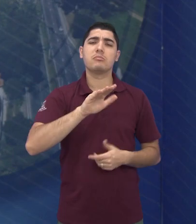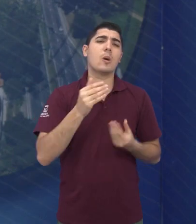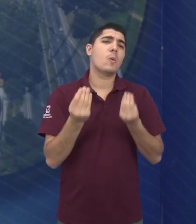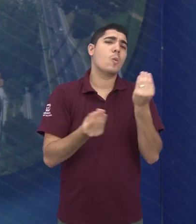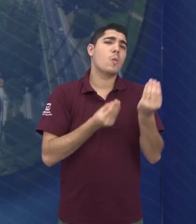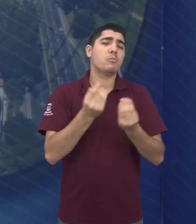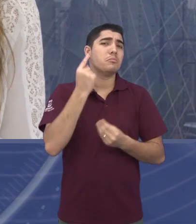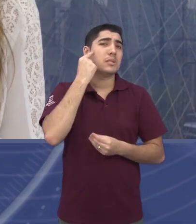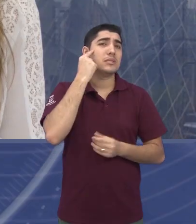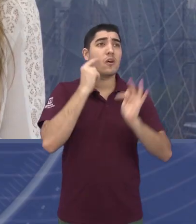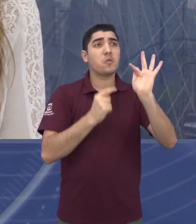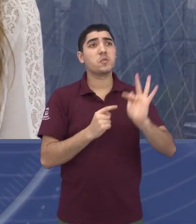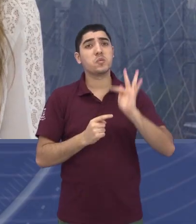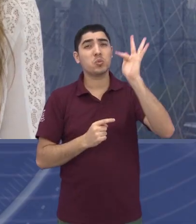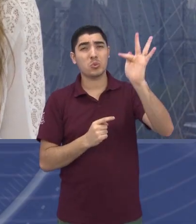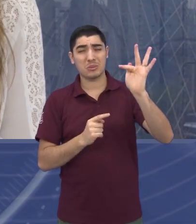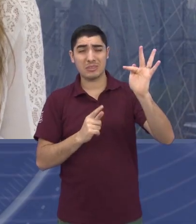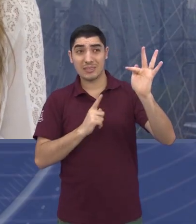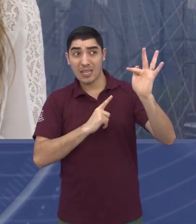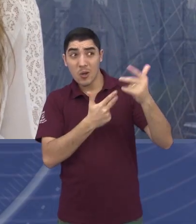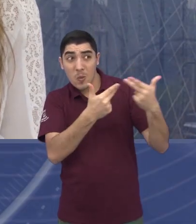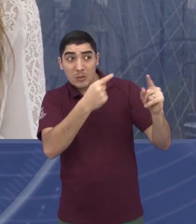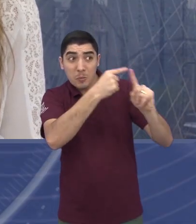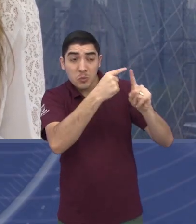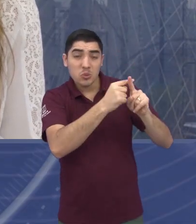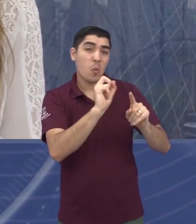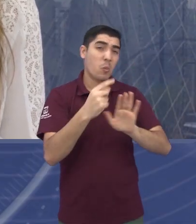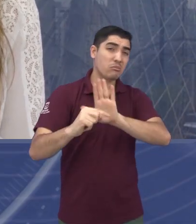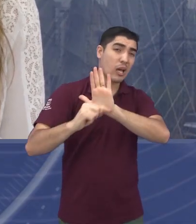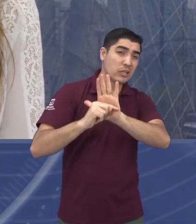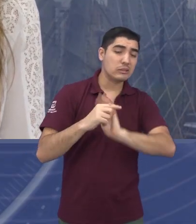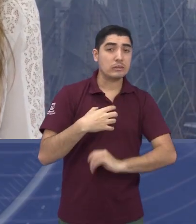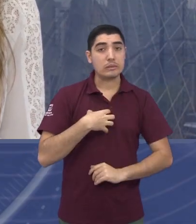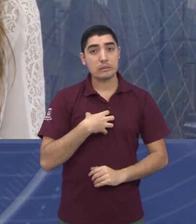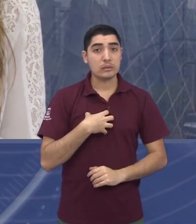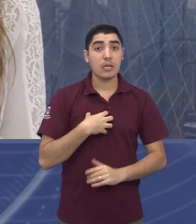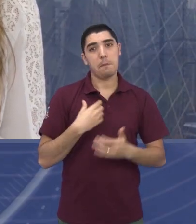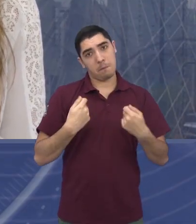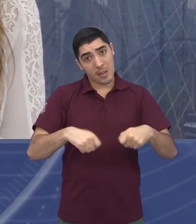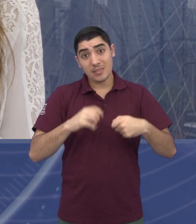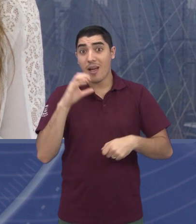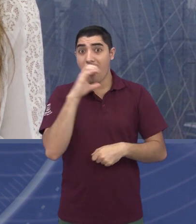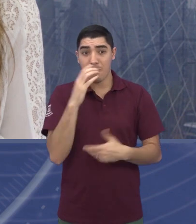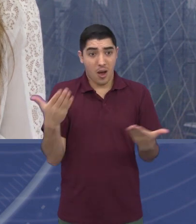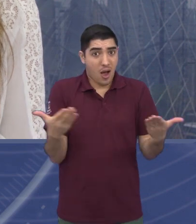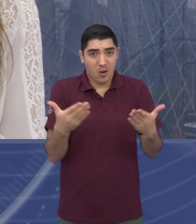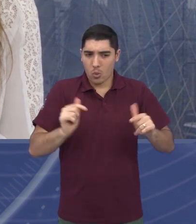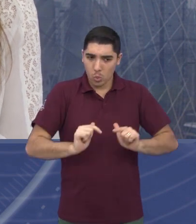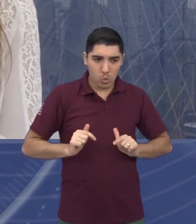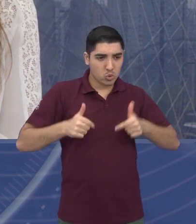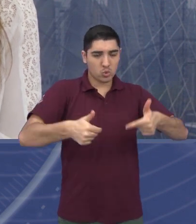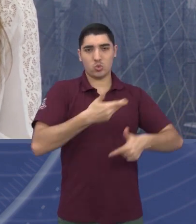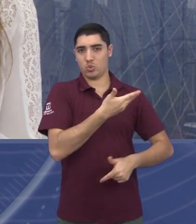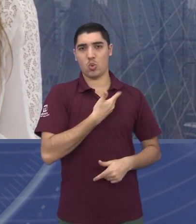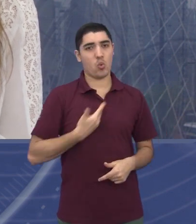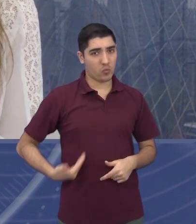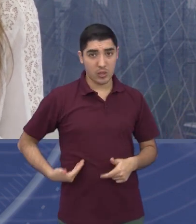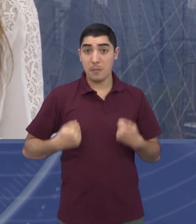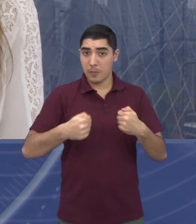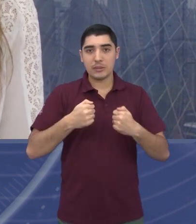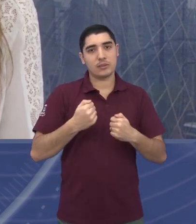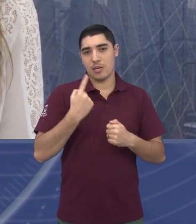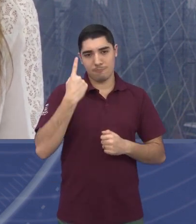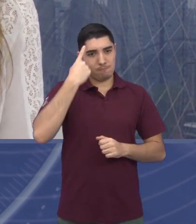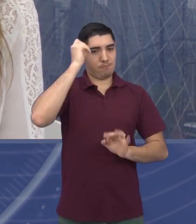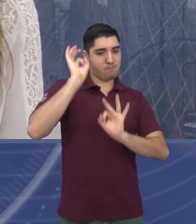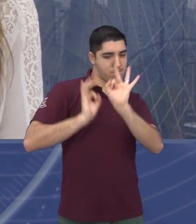São desanimadoras? Fato é que algo precisa ser tomado, alguma atitude urgentemente, um